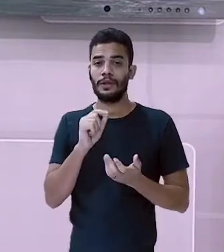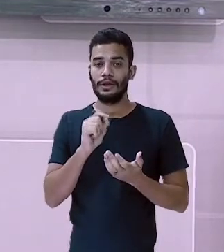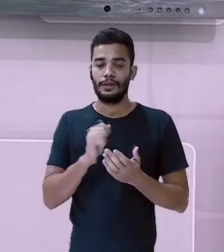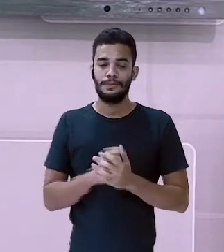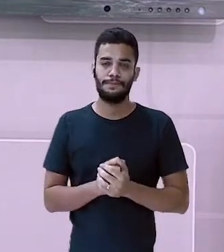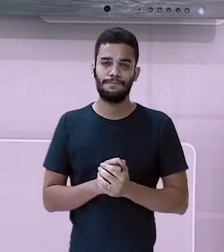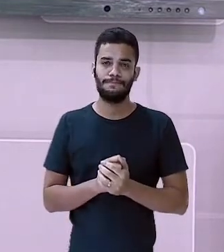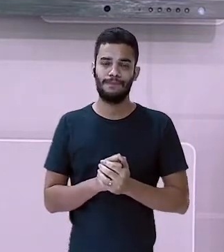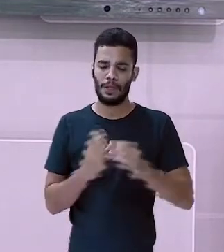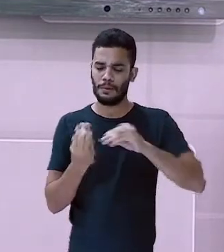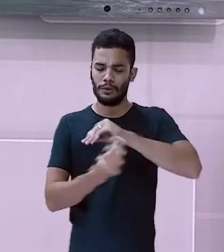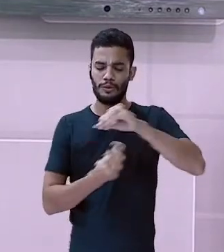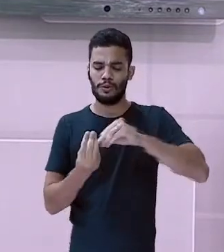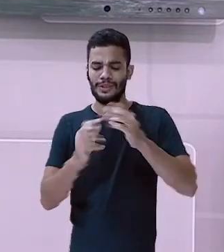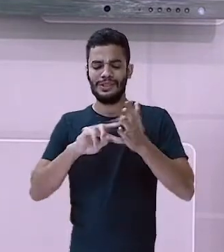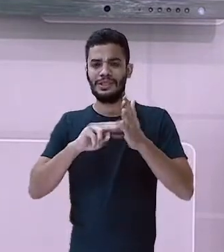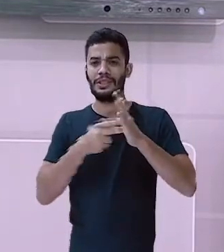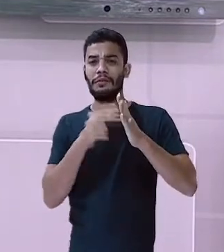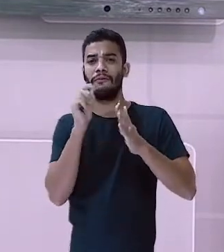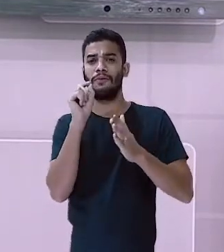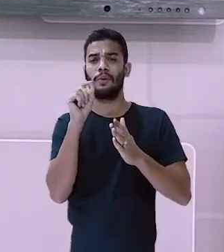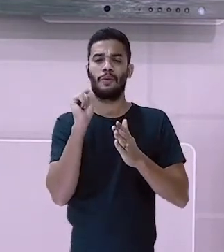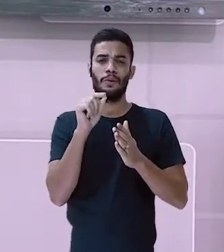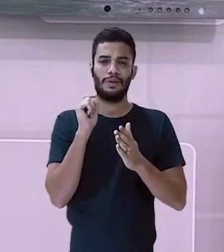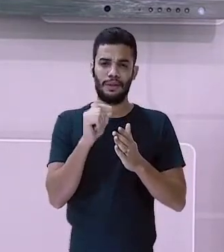que é mistura? A partir